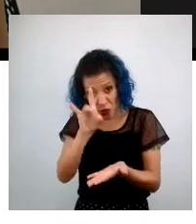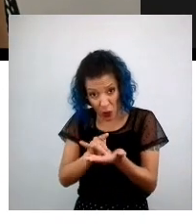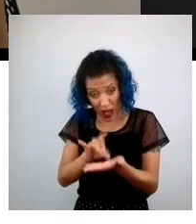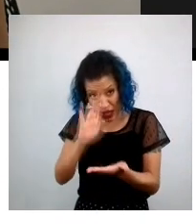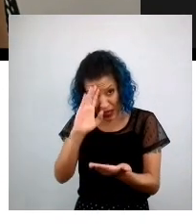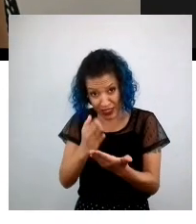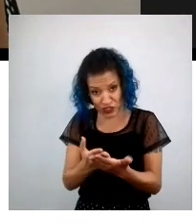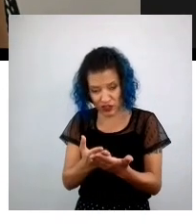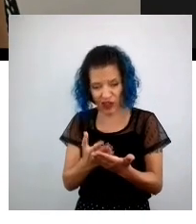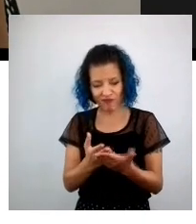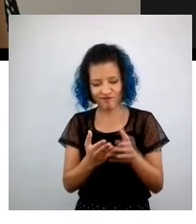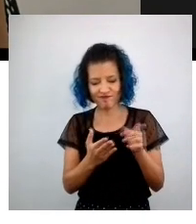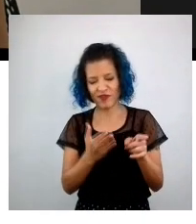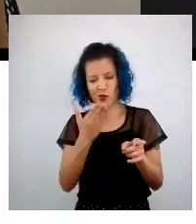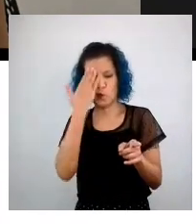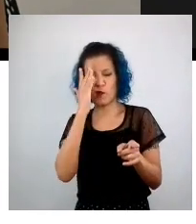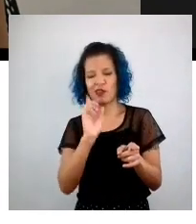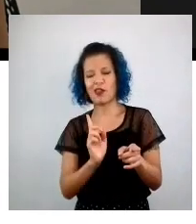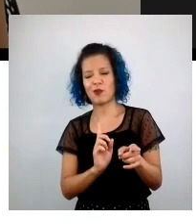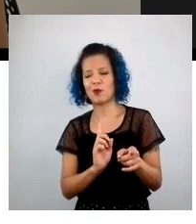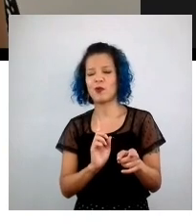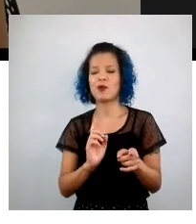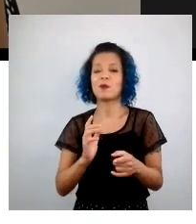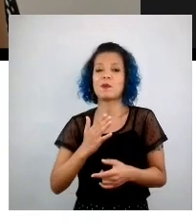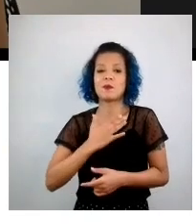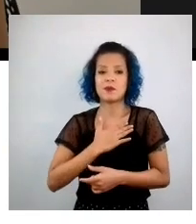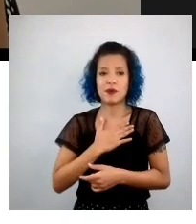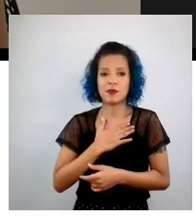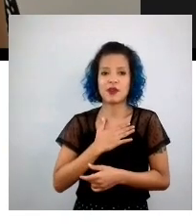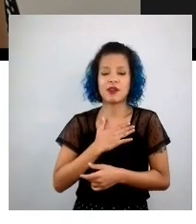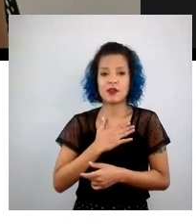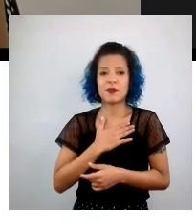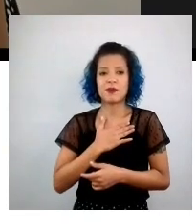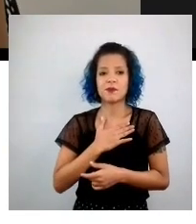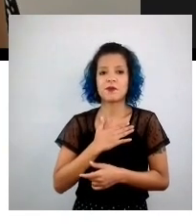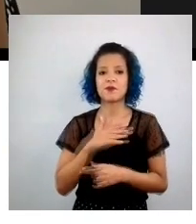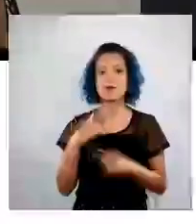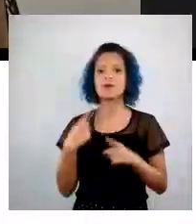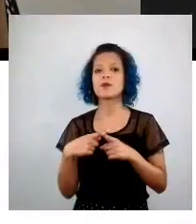para mim é porque a gente vive uma